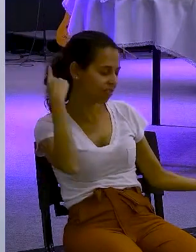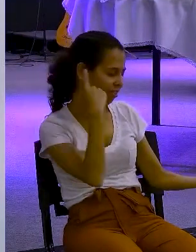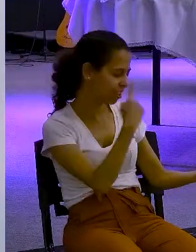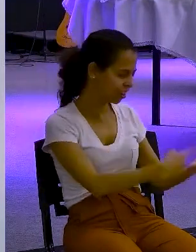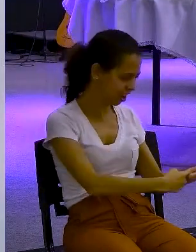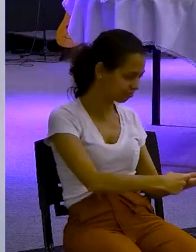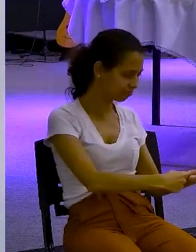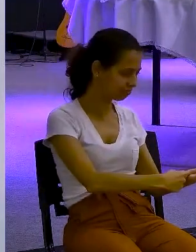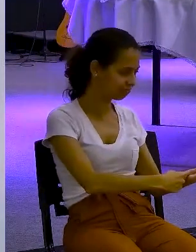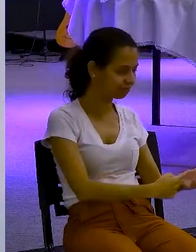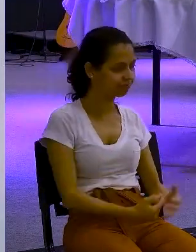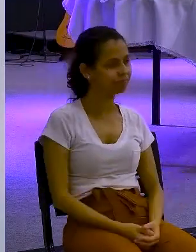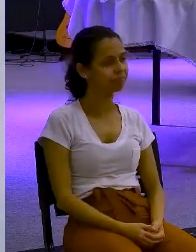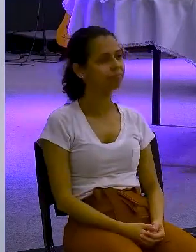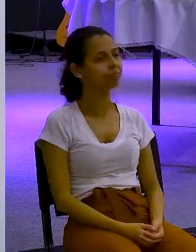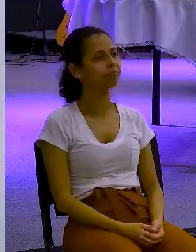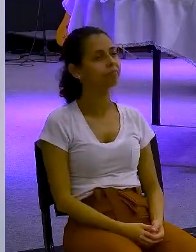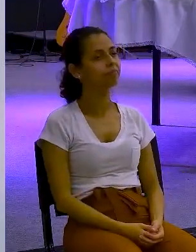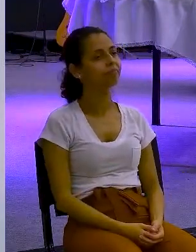parte do Senhor.